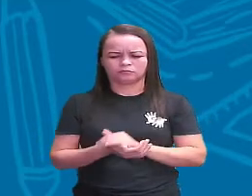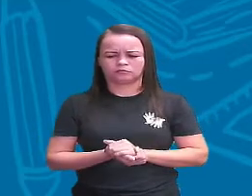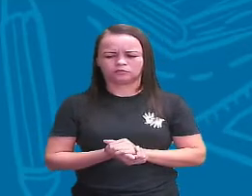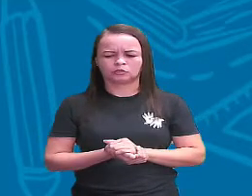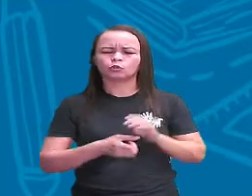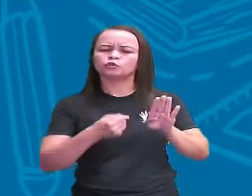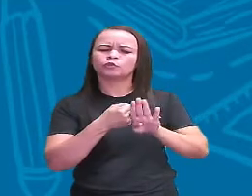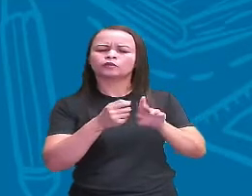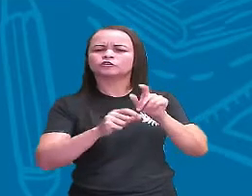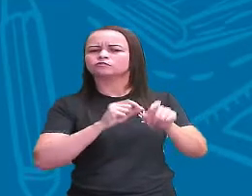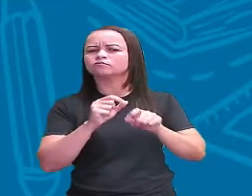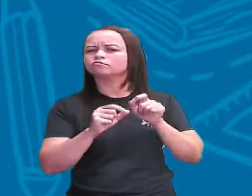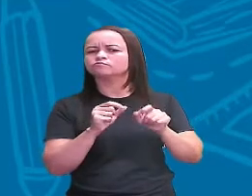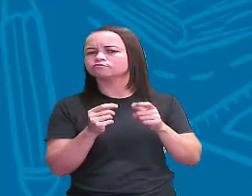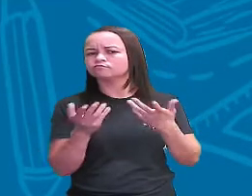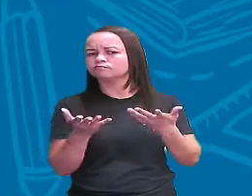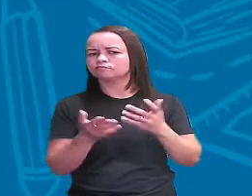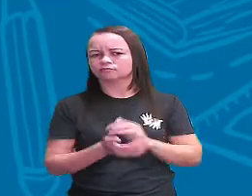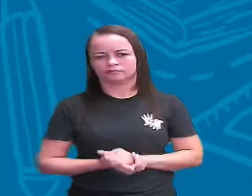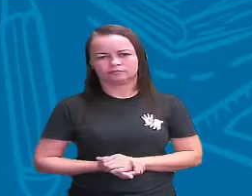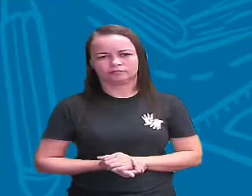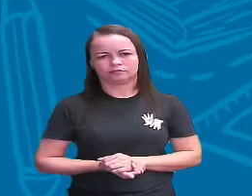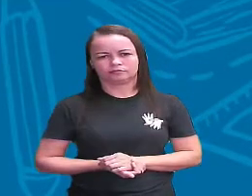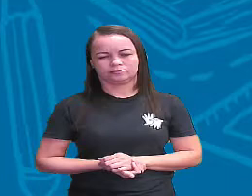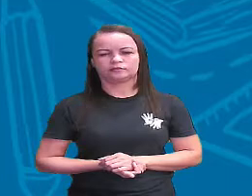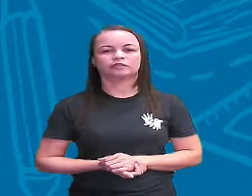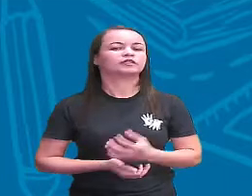substantivo? O substantivo é